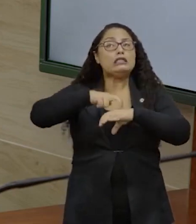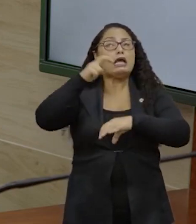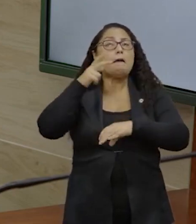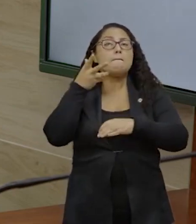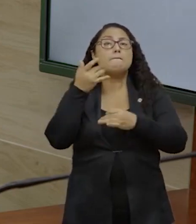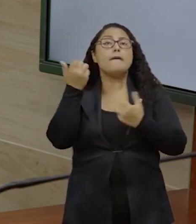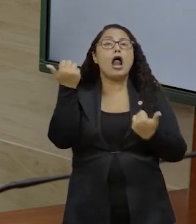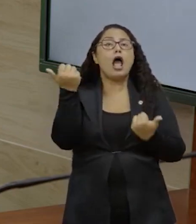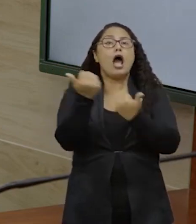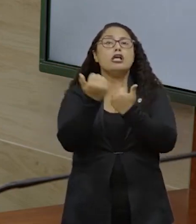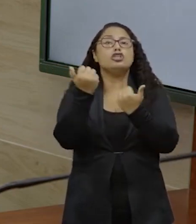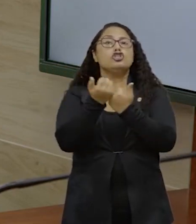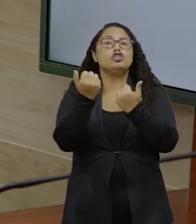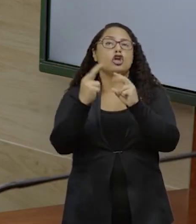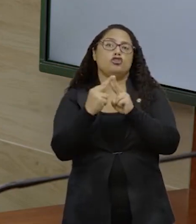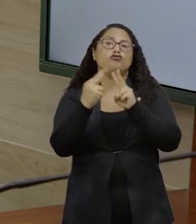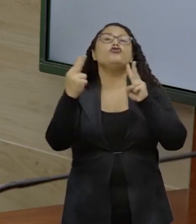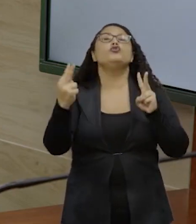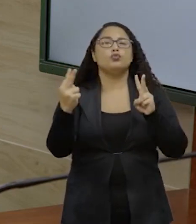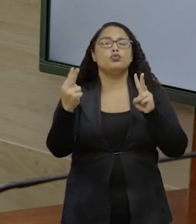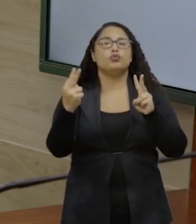como se fosse um assistente virtual.